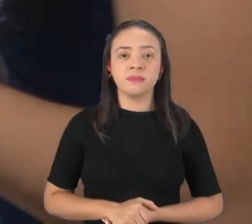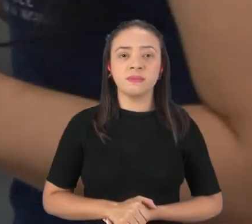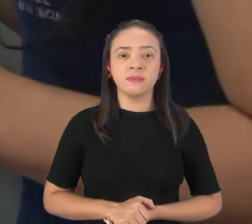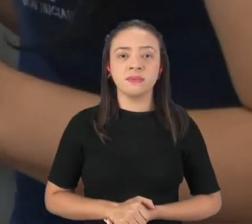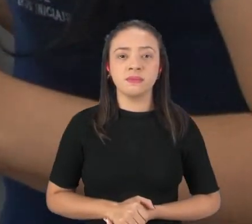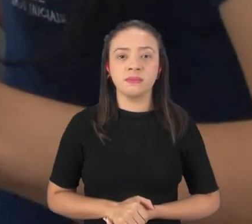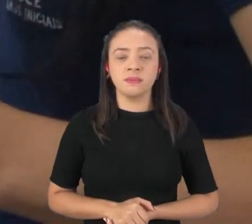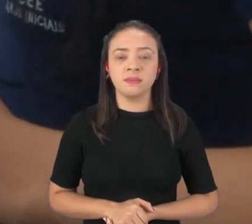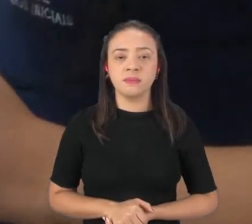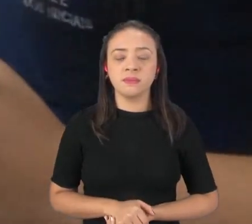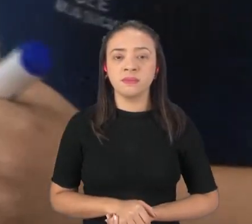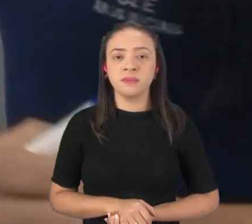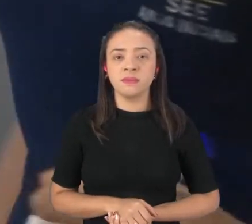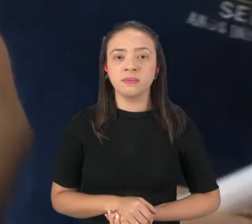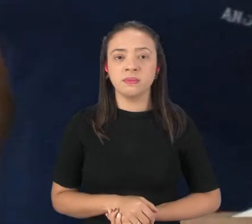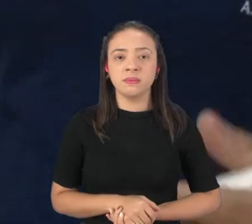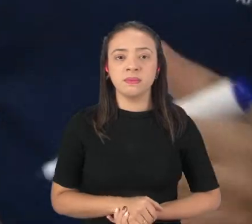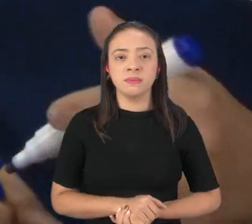aspas.